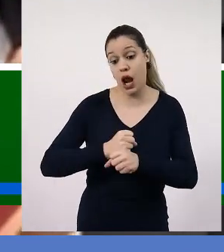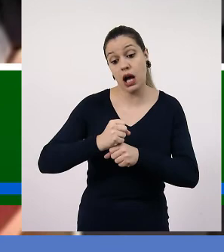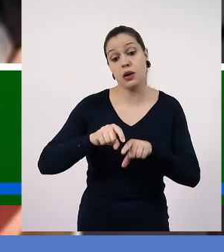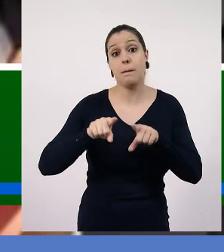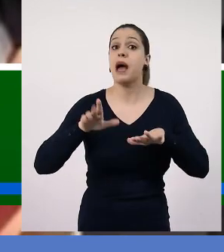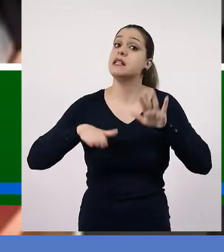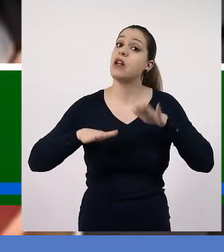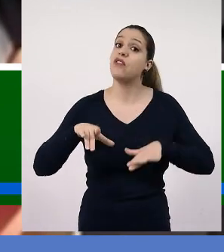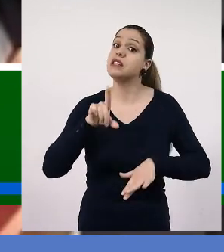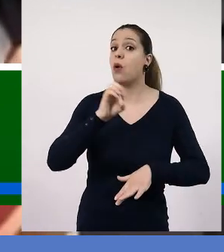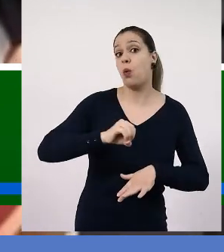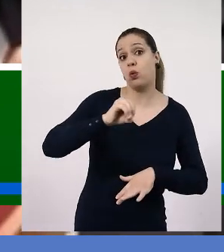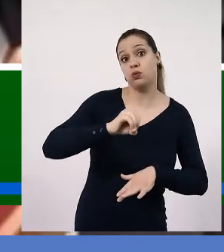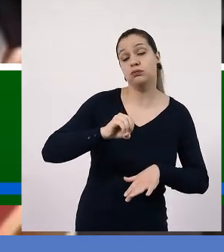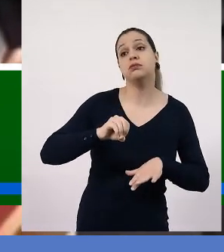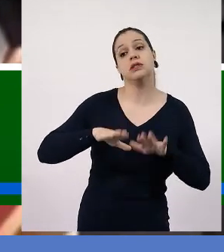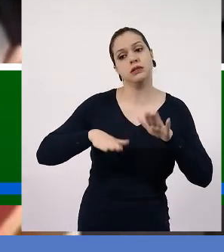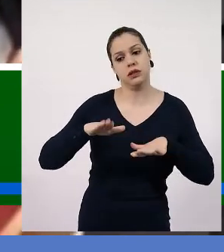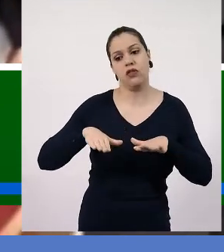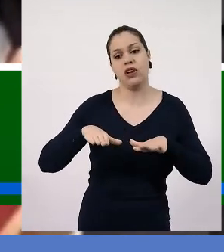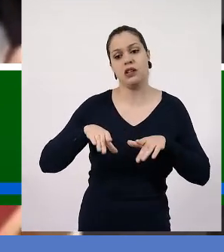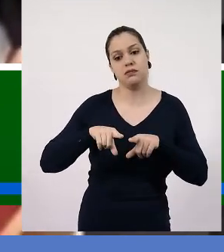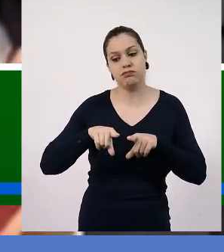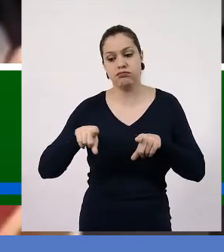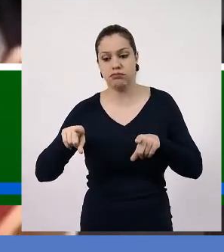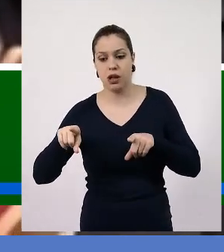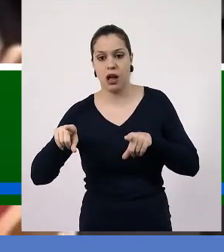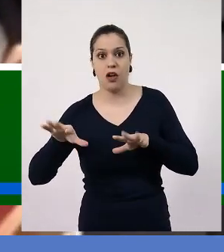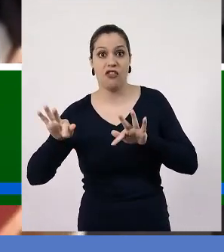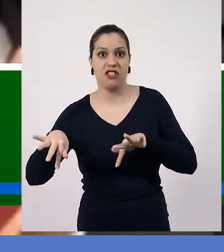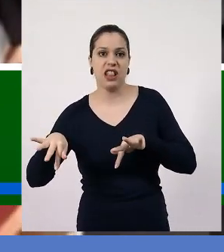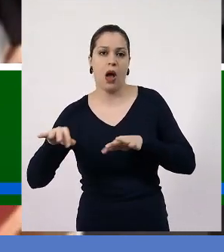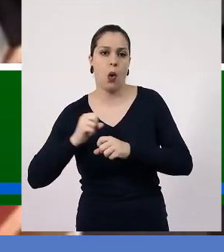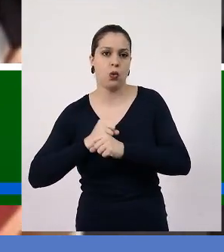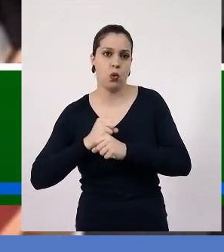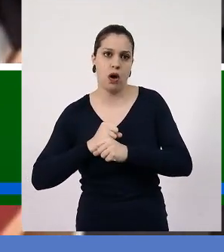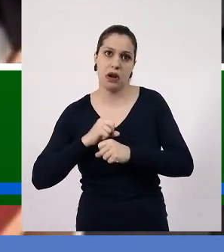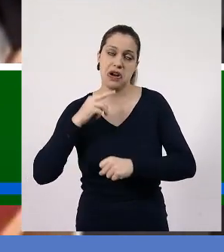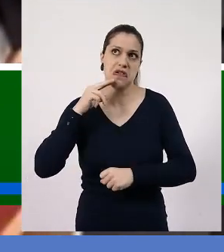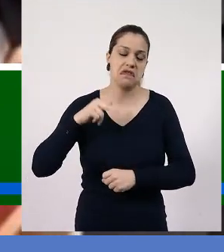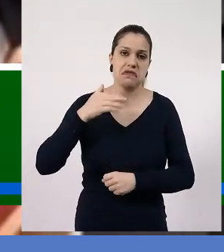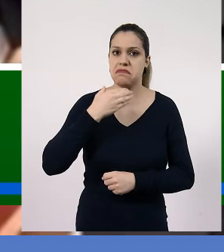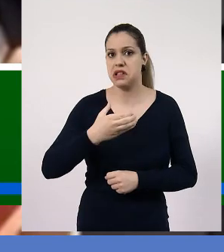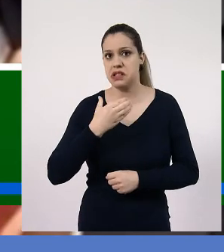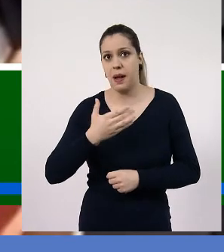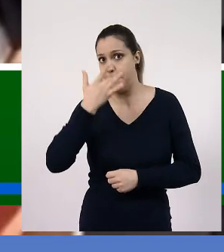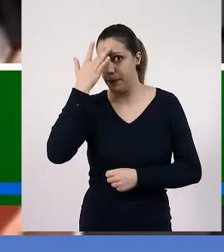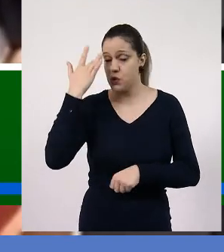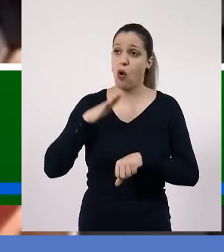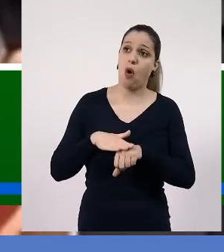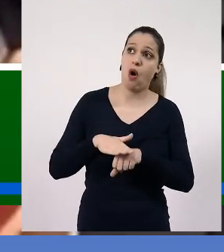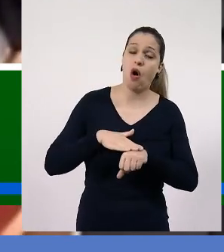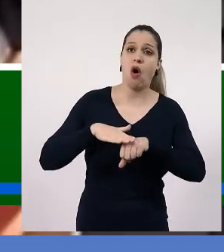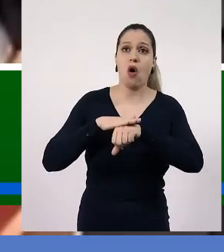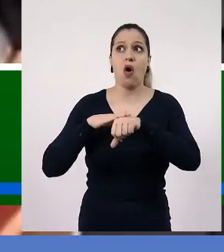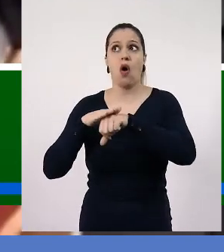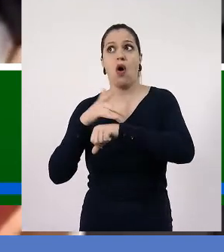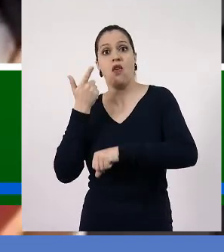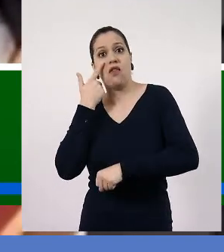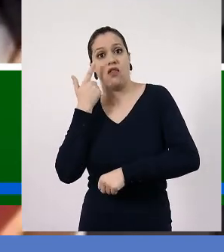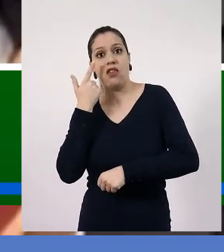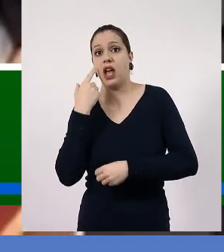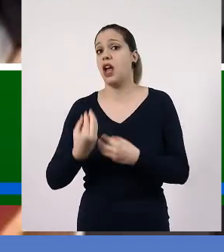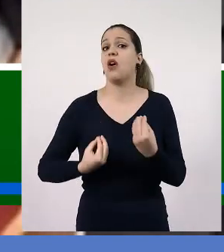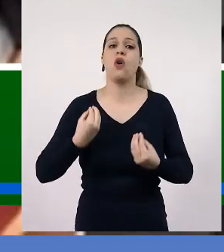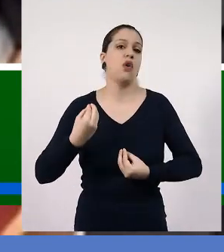porém pode se estender mais para o final do ano. E aí, obviamente, que vem as conversações, as pessoas estão conversando individualmente,